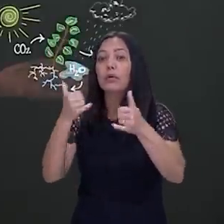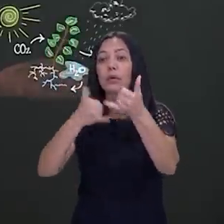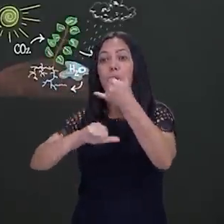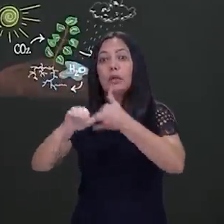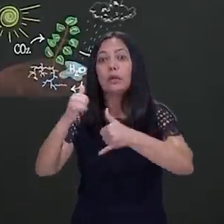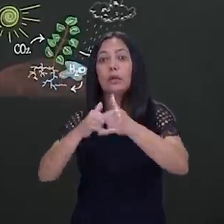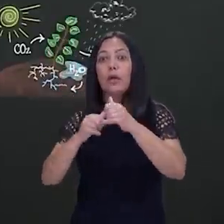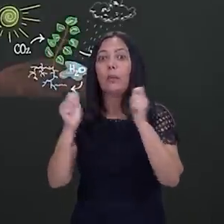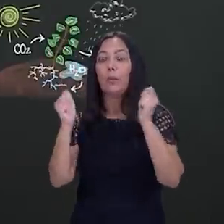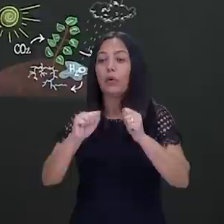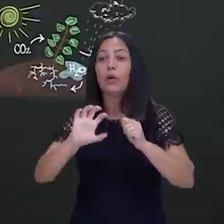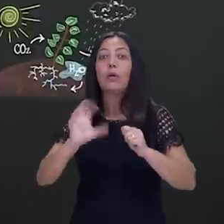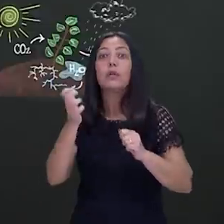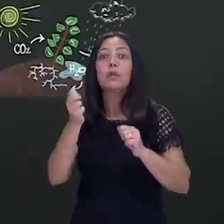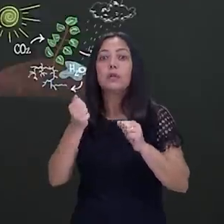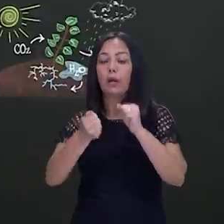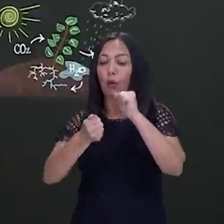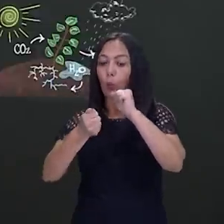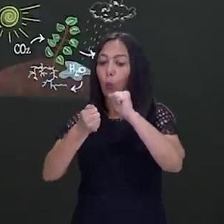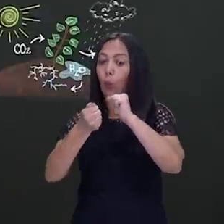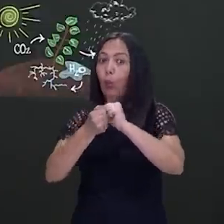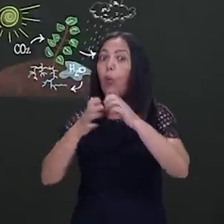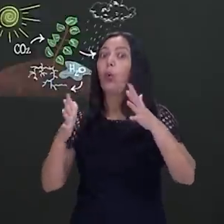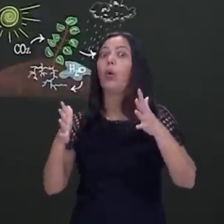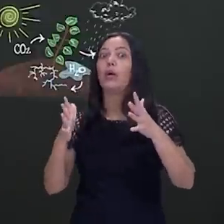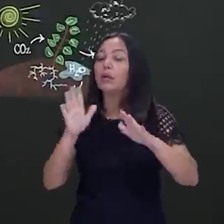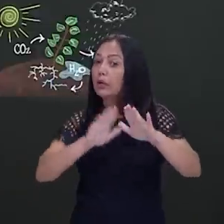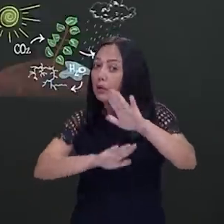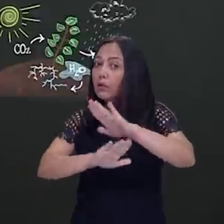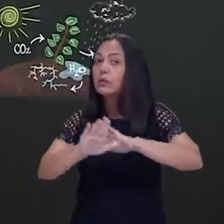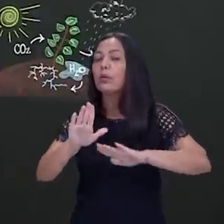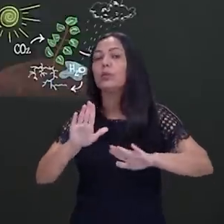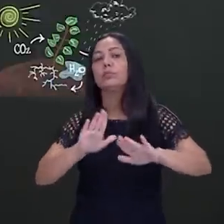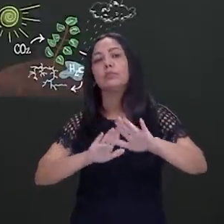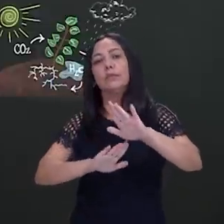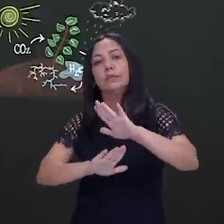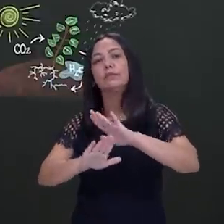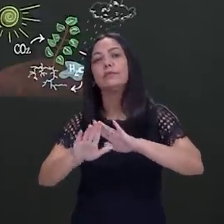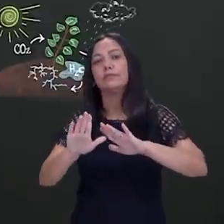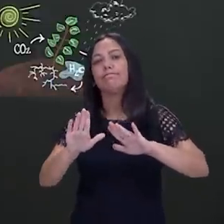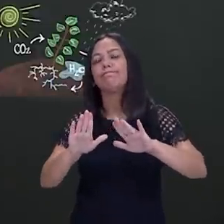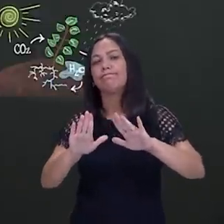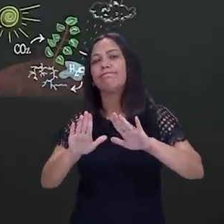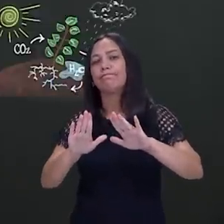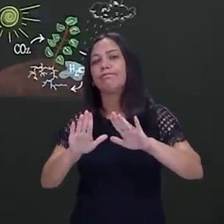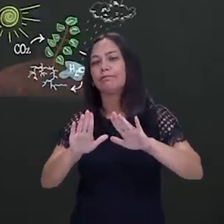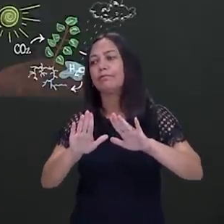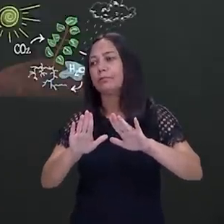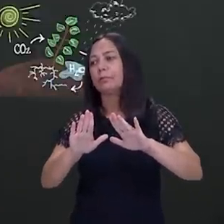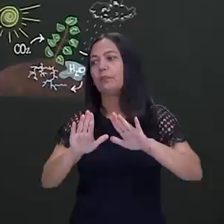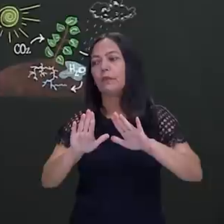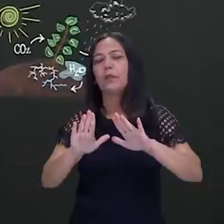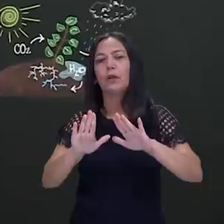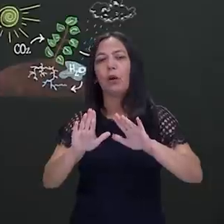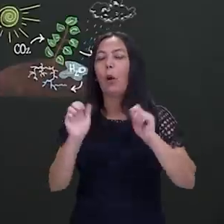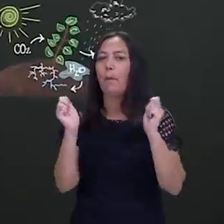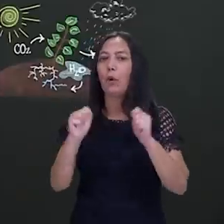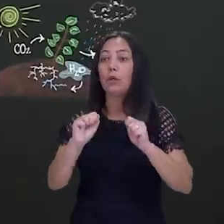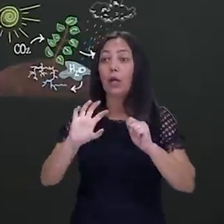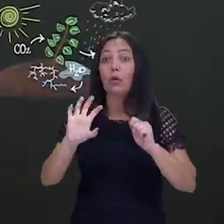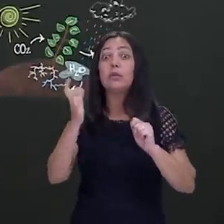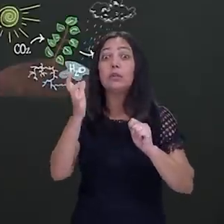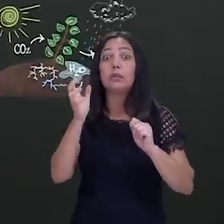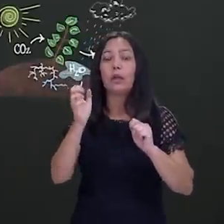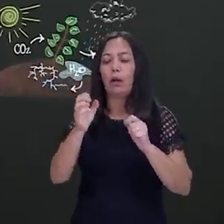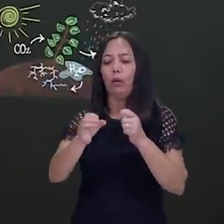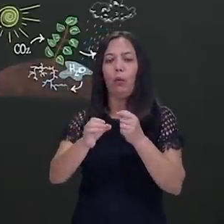essa liberação desse gás, que aqui foi gás carbônico no nosso exemplo, no nosso experimento, que é tranquilo, pode ser um gás tóxico. Pode ser um gás,